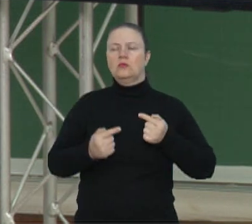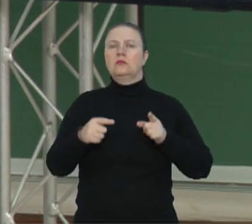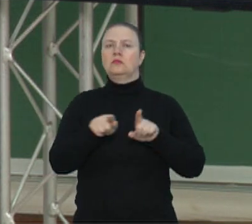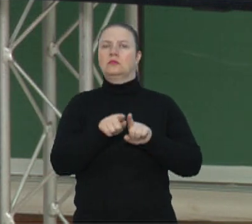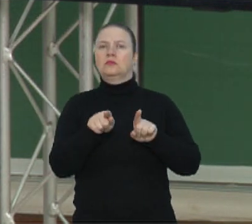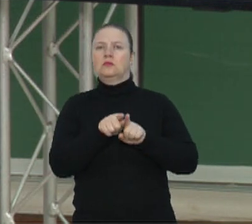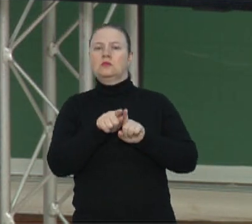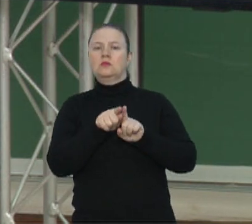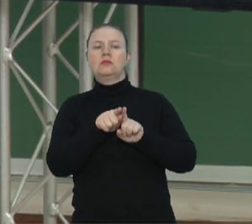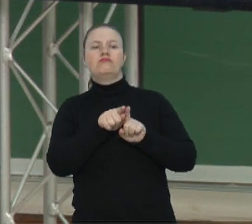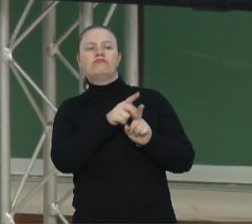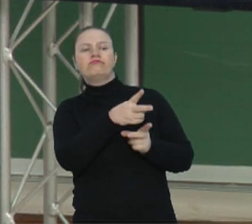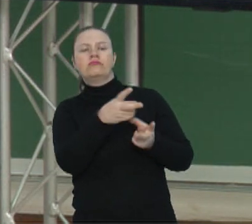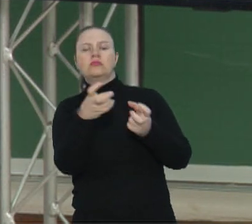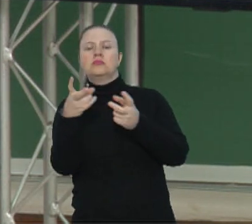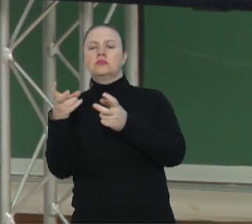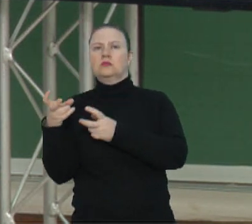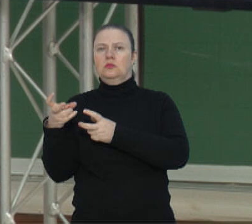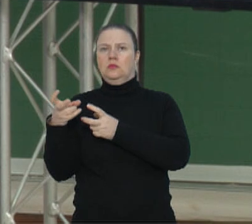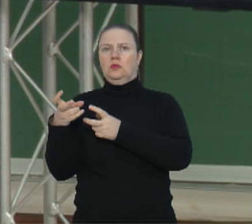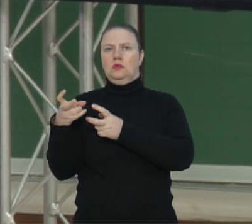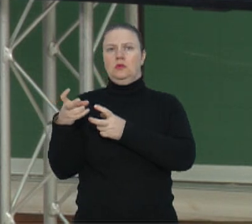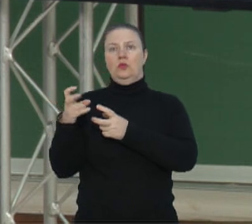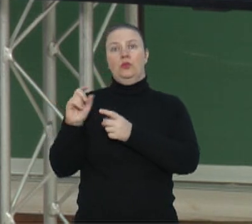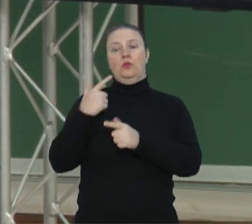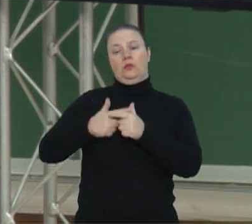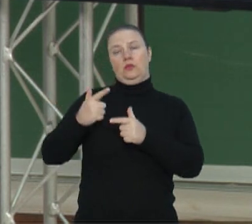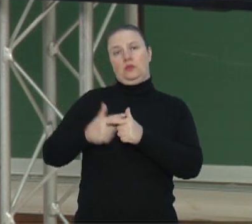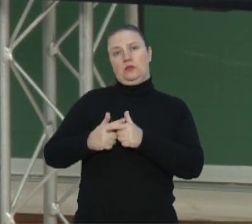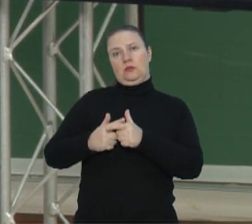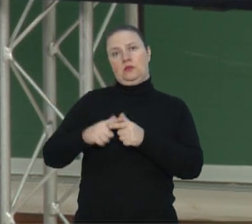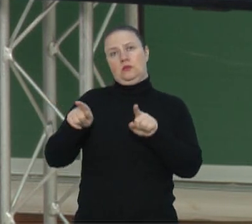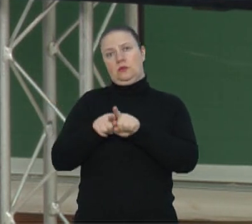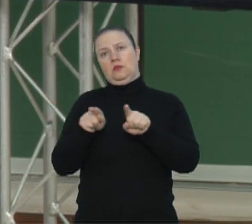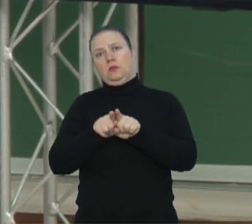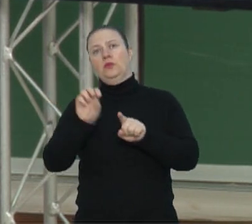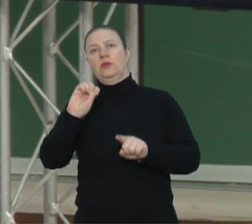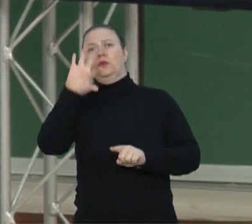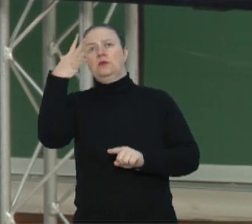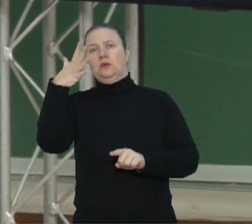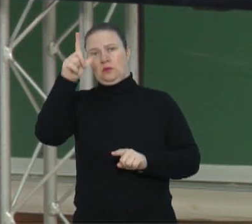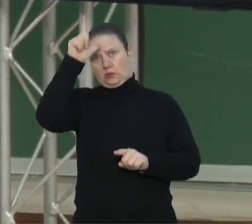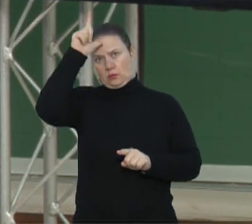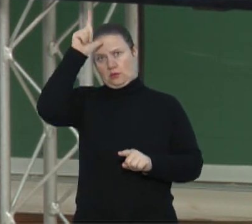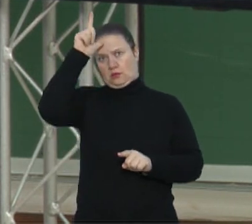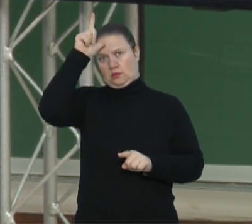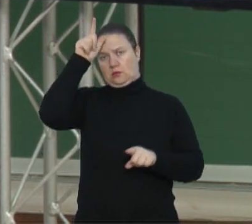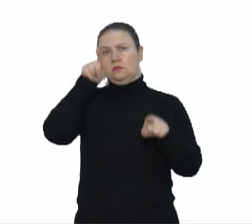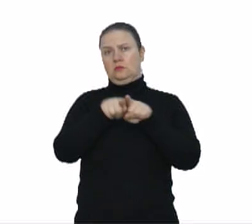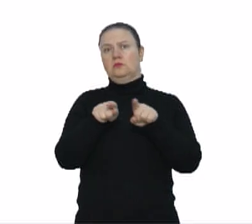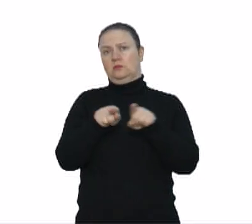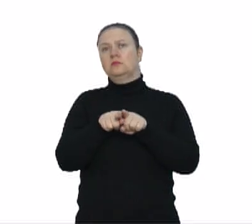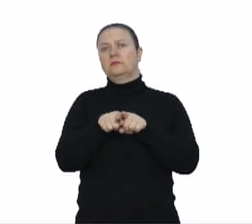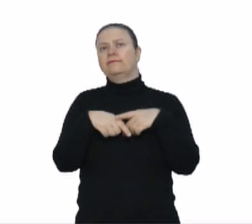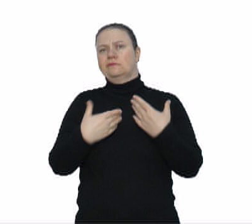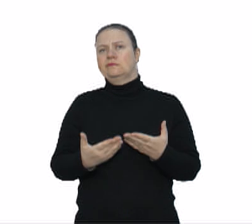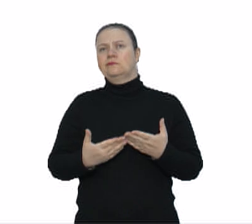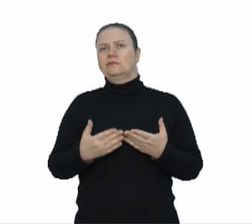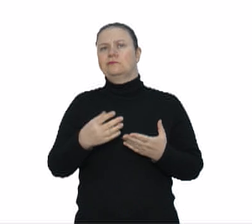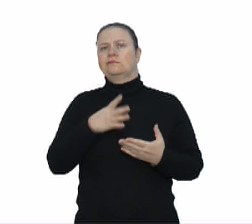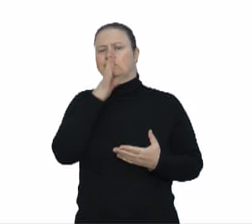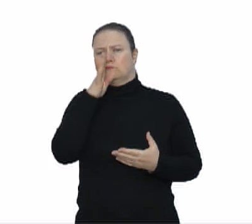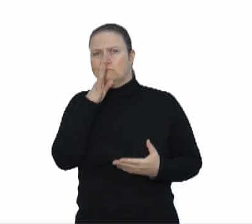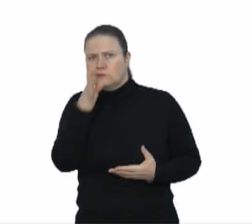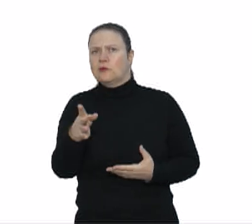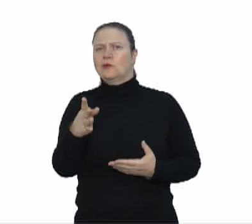questões que estavam ocorrendo na Alemanha no período. Reforçando lá que eles têm uma visão bastante pessimista, crítica e irônica